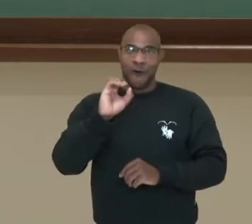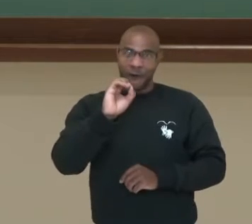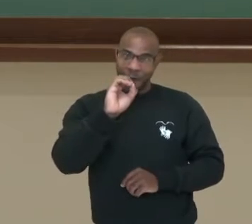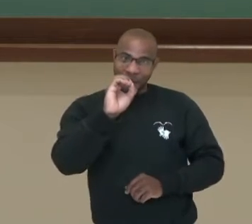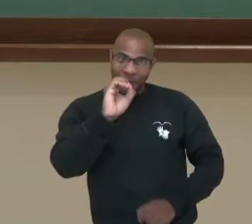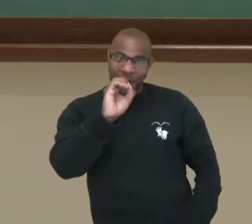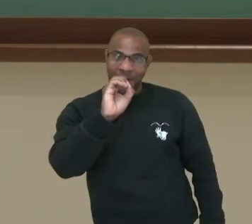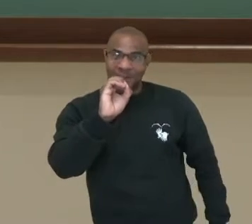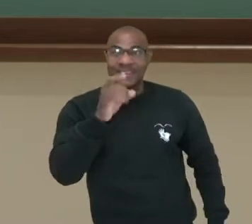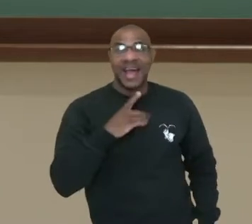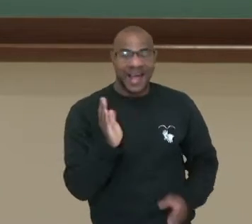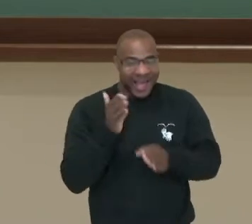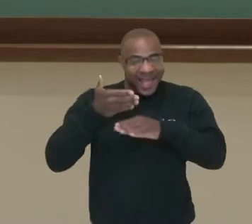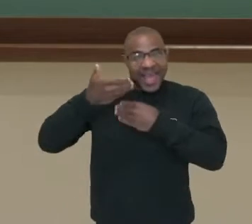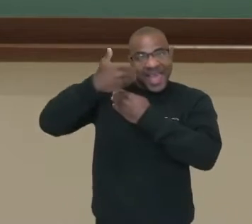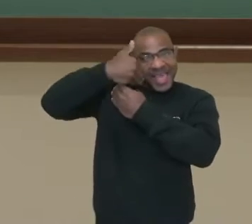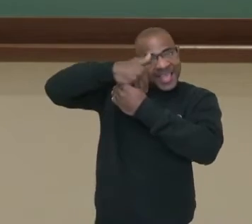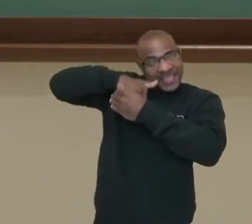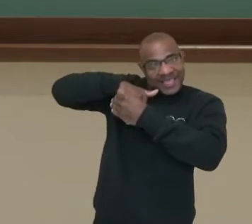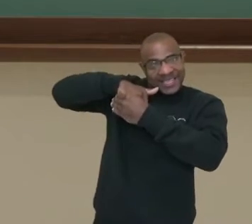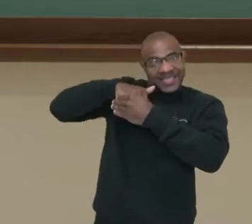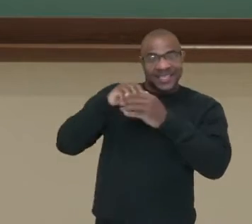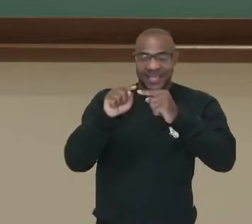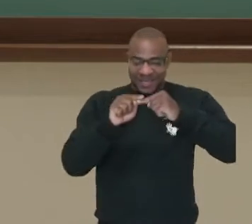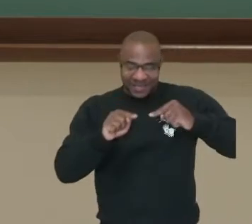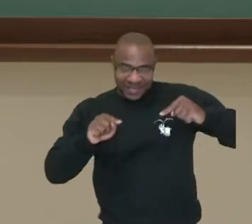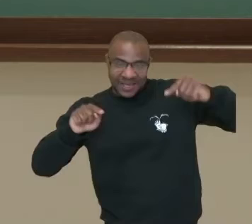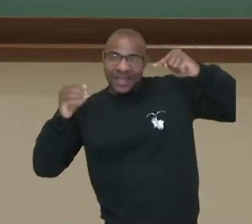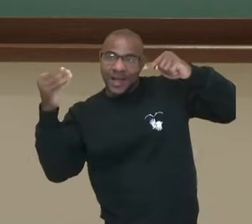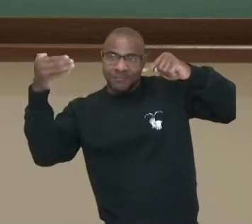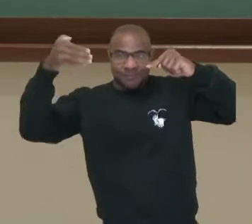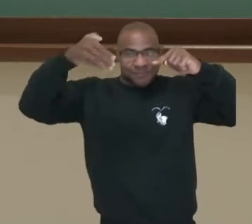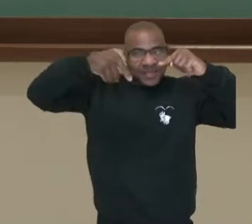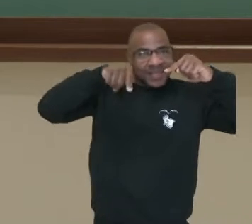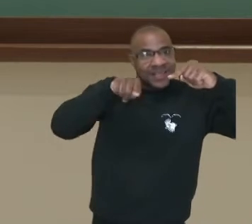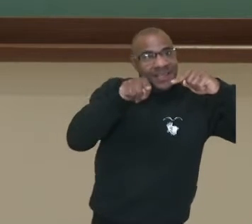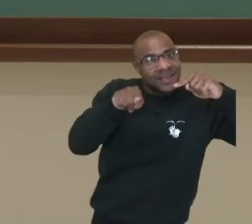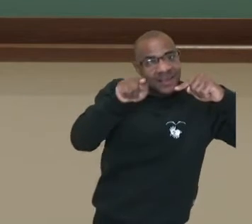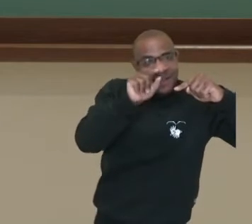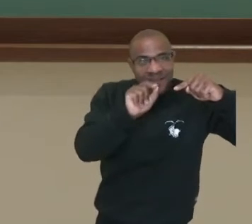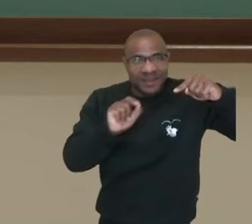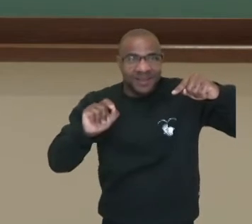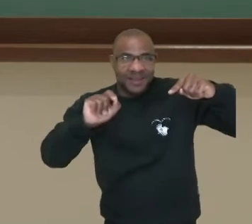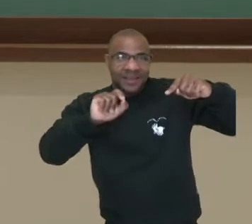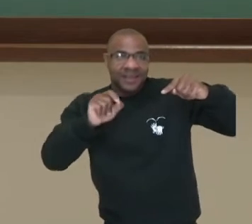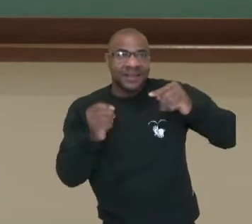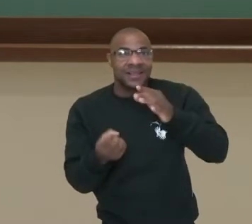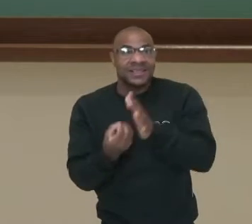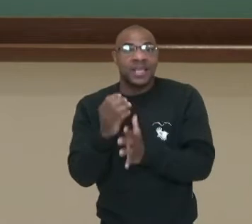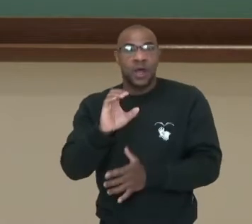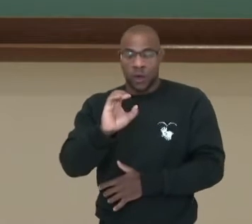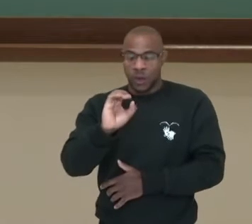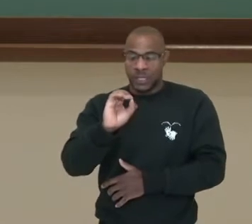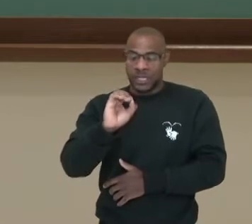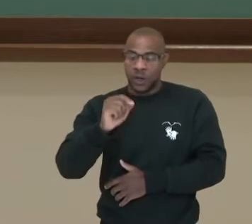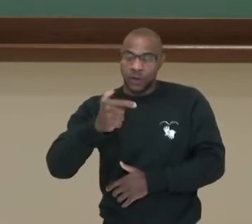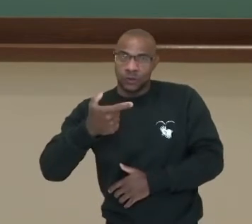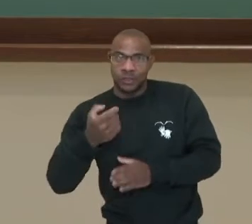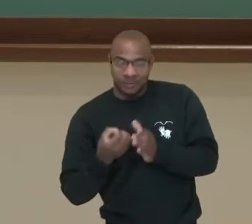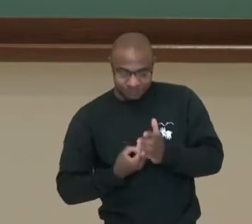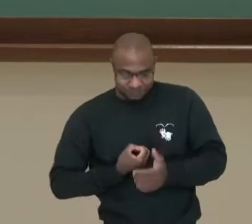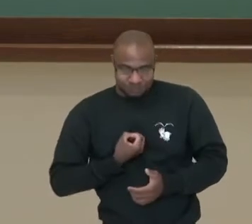está entrando na hemácia, né, e está saindo o gás carbônico,